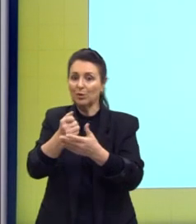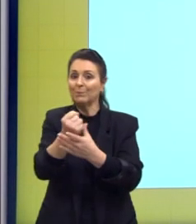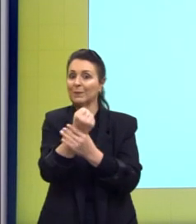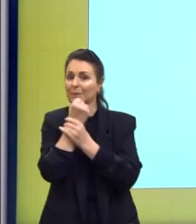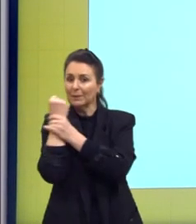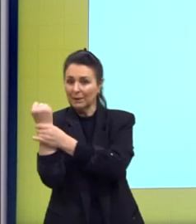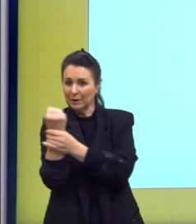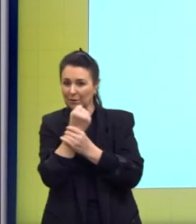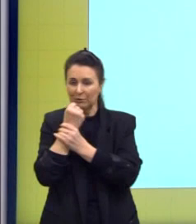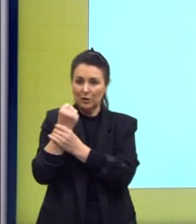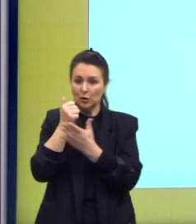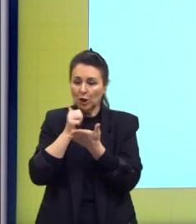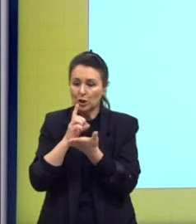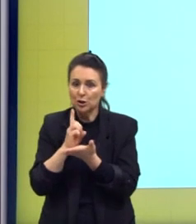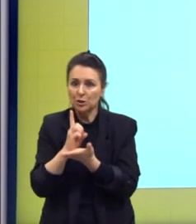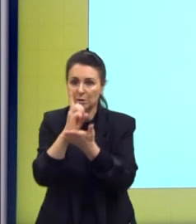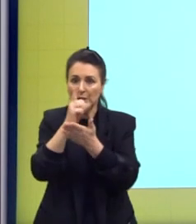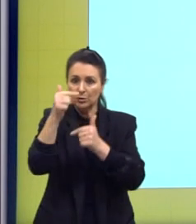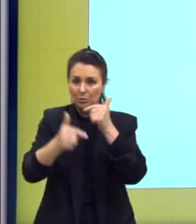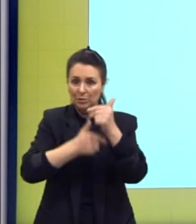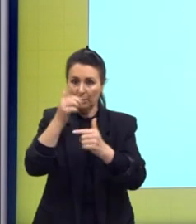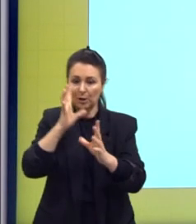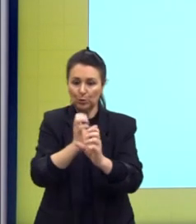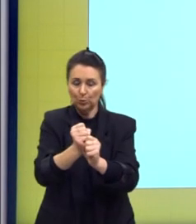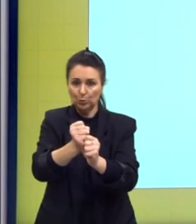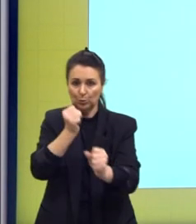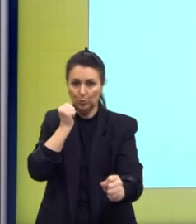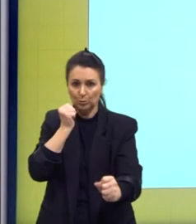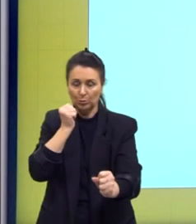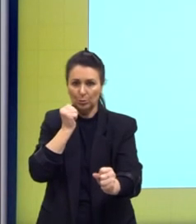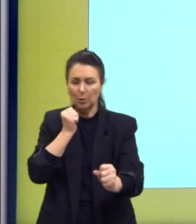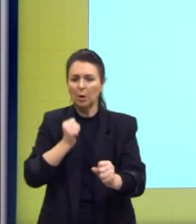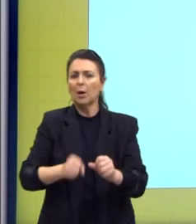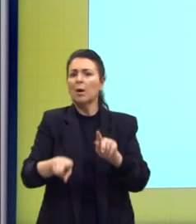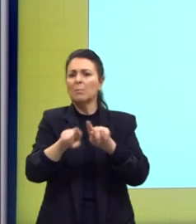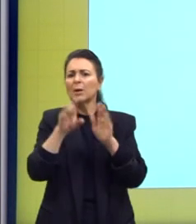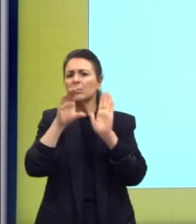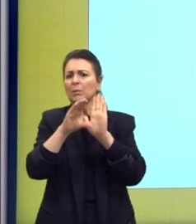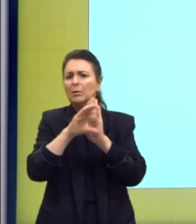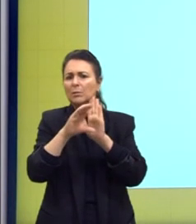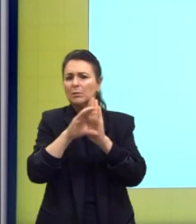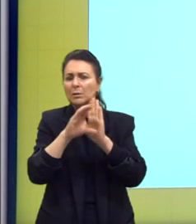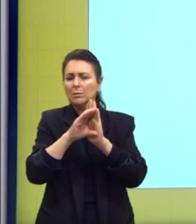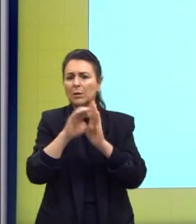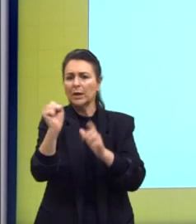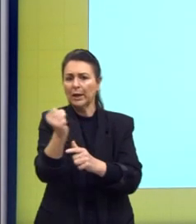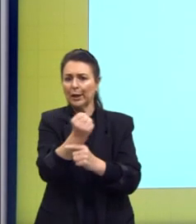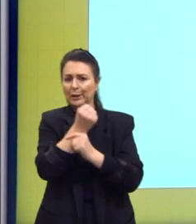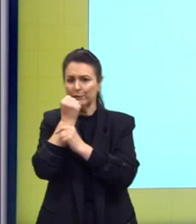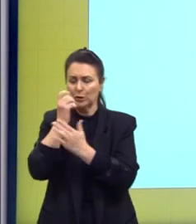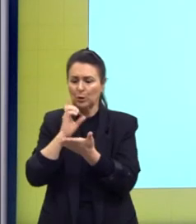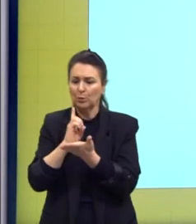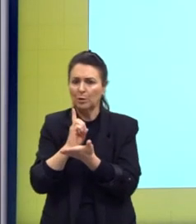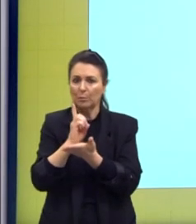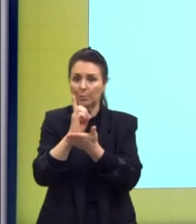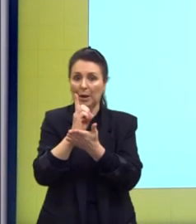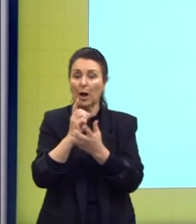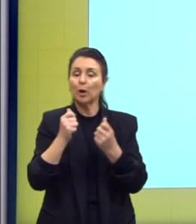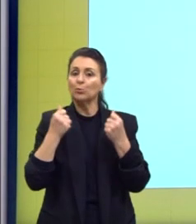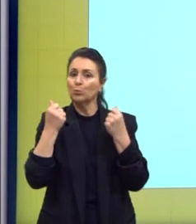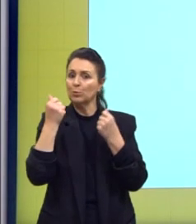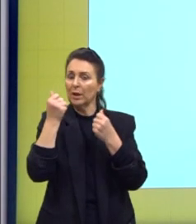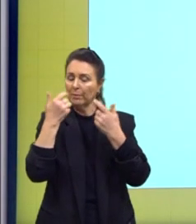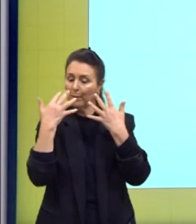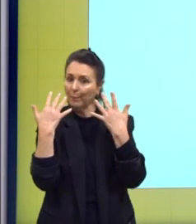dignidade do trabalho e do lucro e o catolicismo e defende um pouquinho uma dignidade do trabalho manual